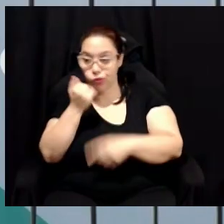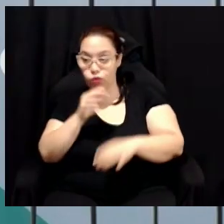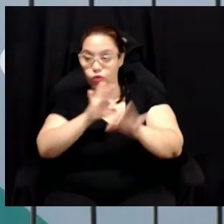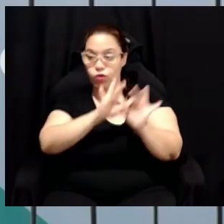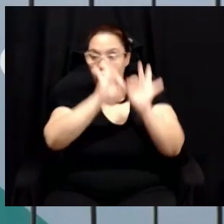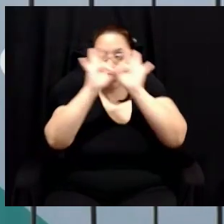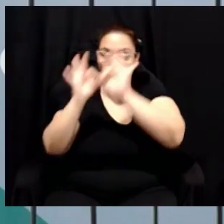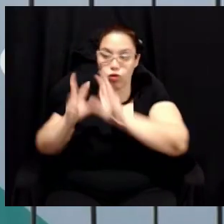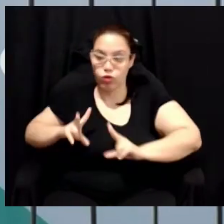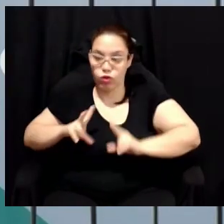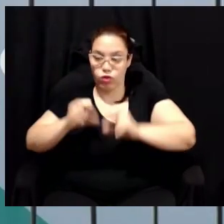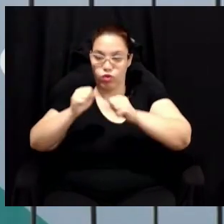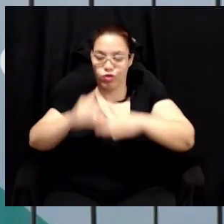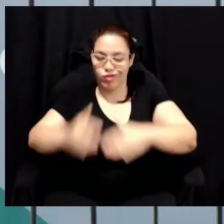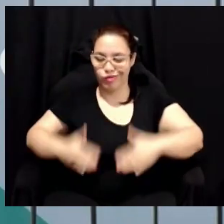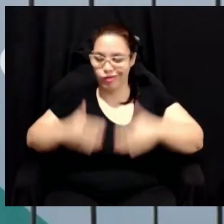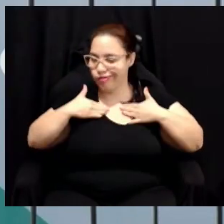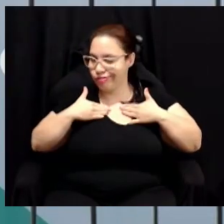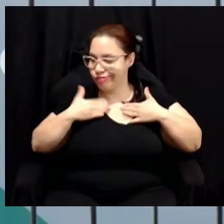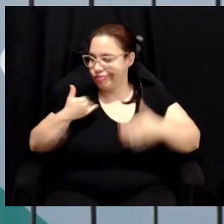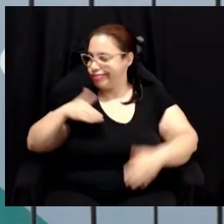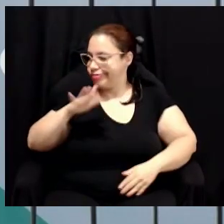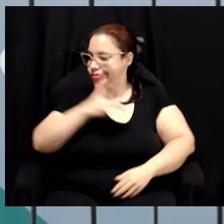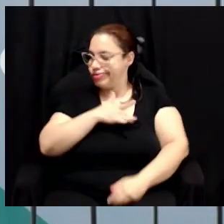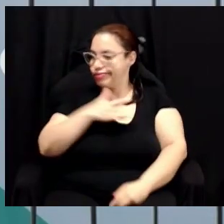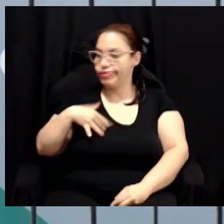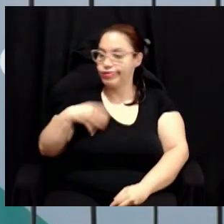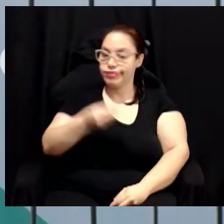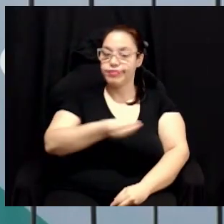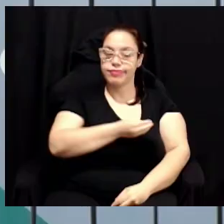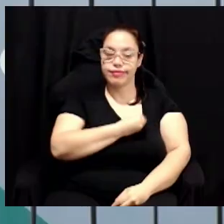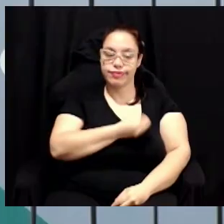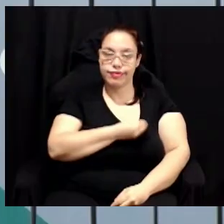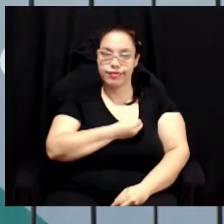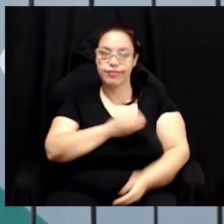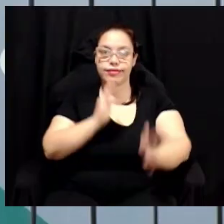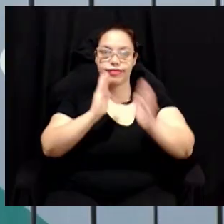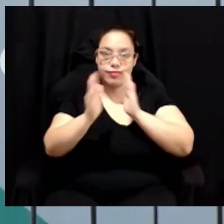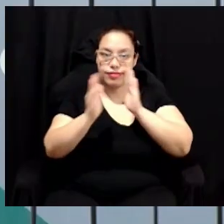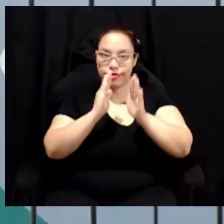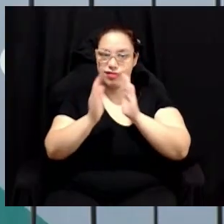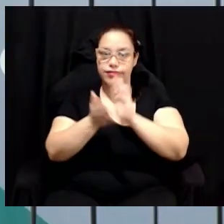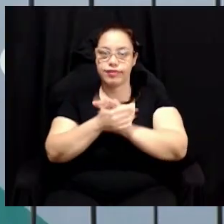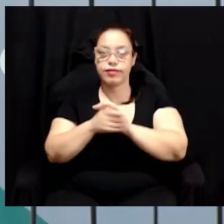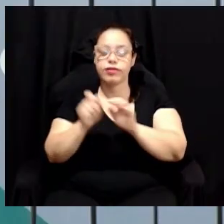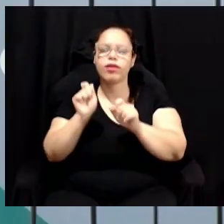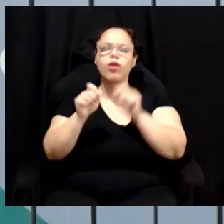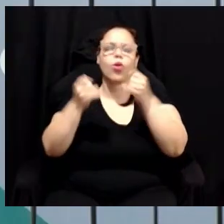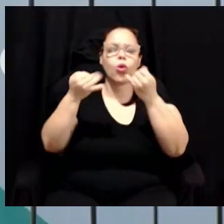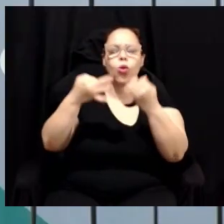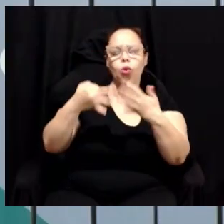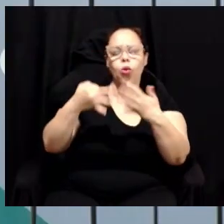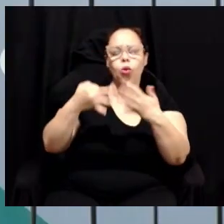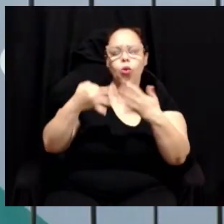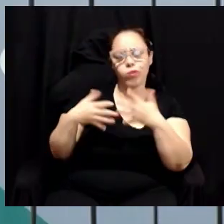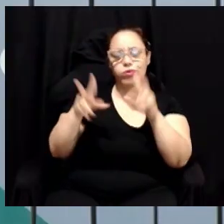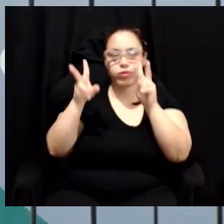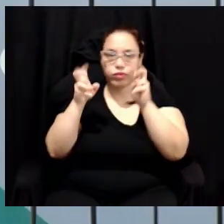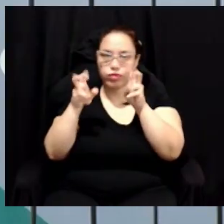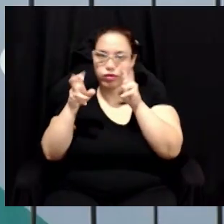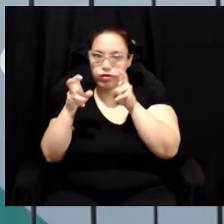fortalecer a imunidade e garantir mais qualidade de vida nessa fase. E quem vai explicar tudo sobre esse